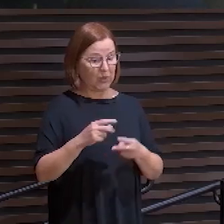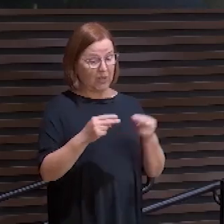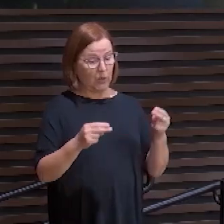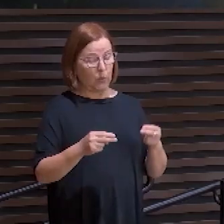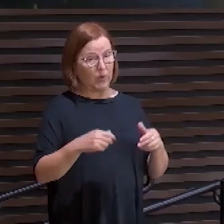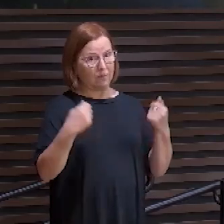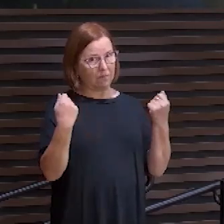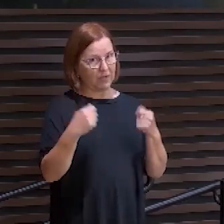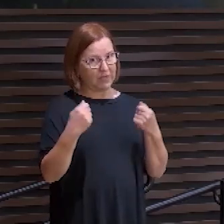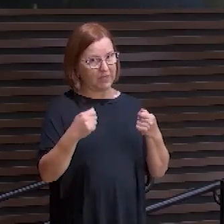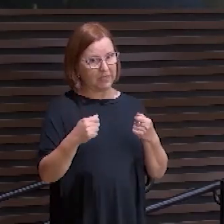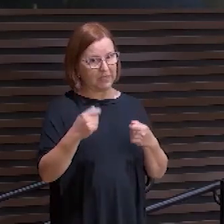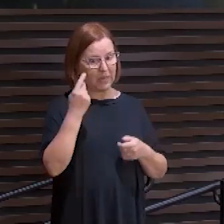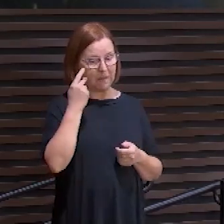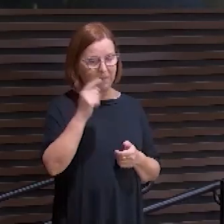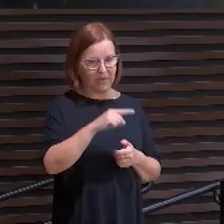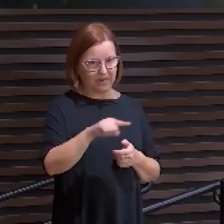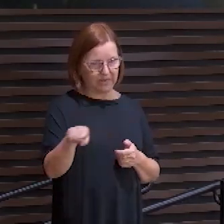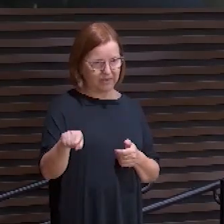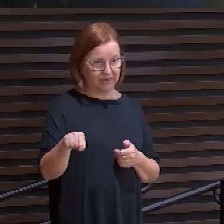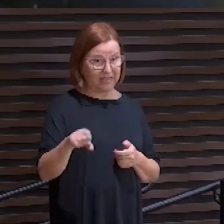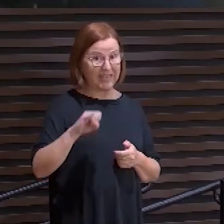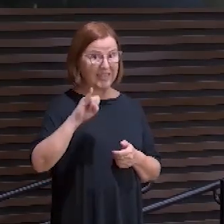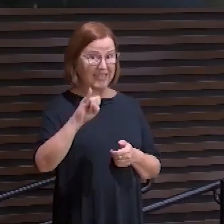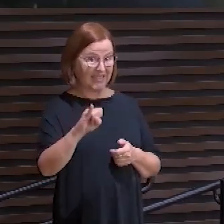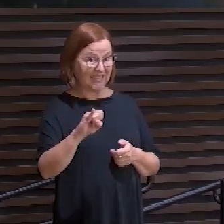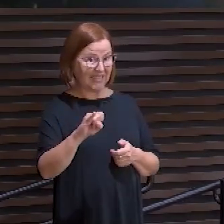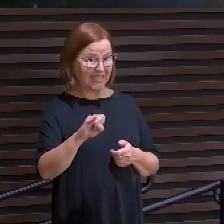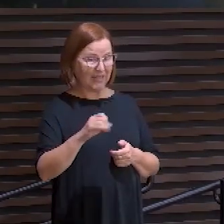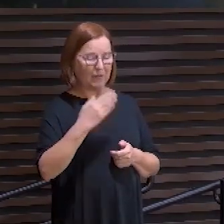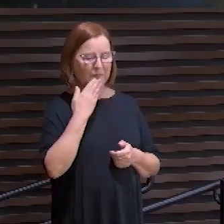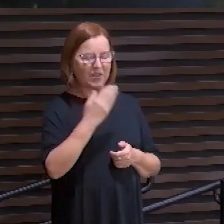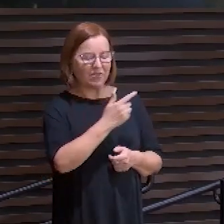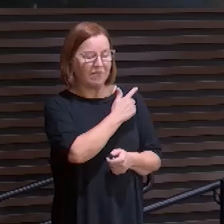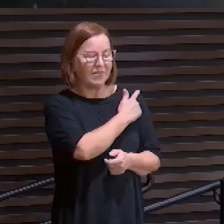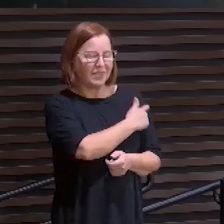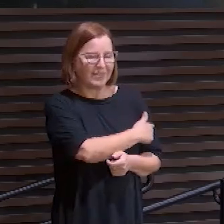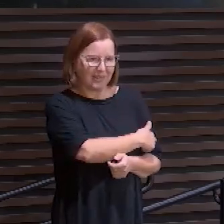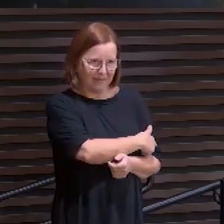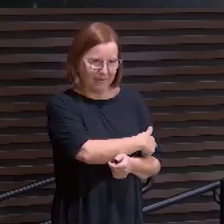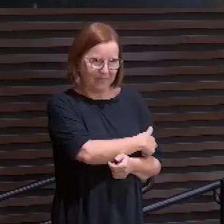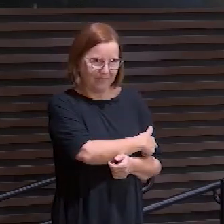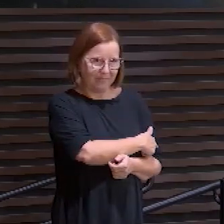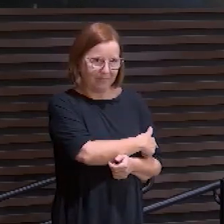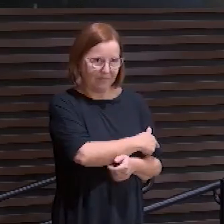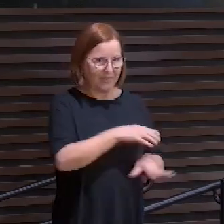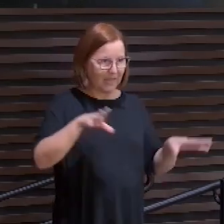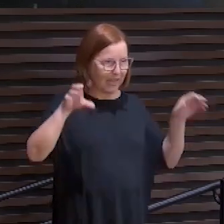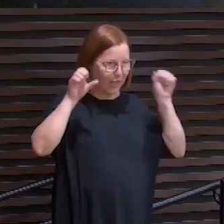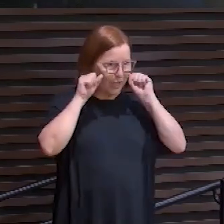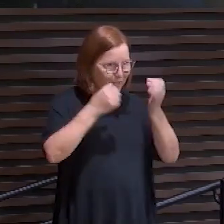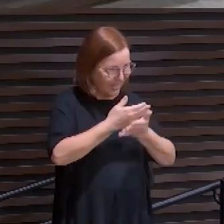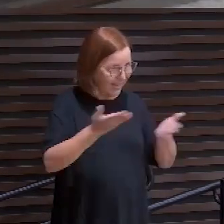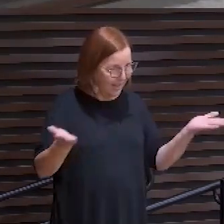necessário para ela. Se pedir educadamente. Escutou, meninos?